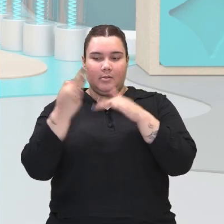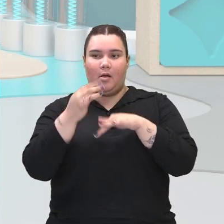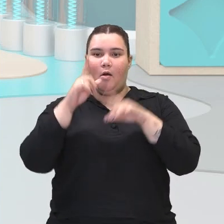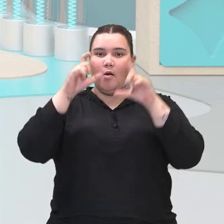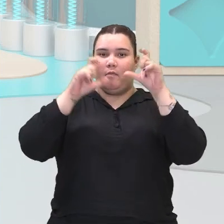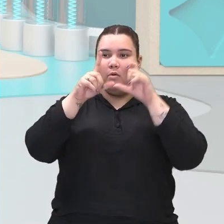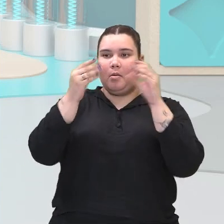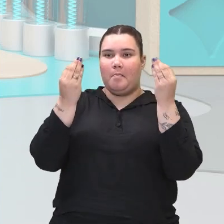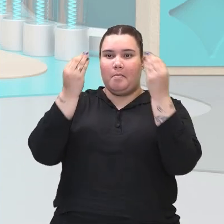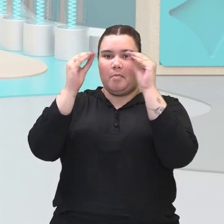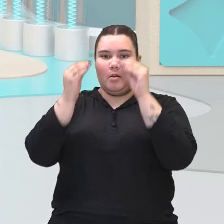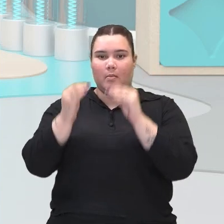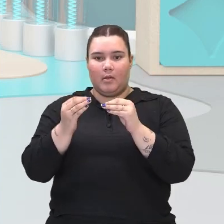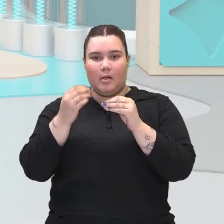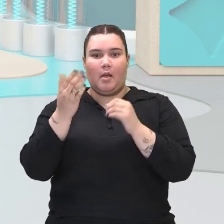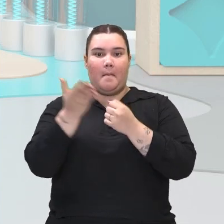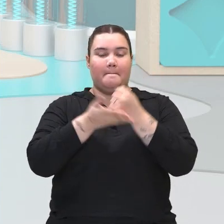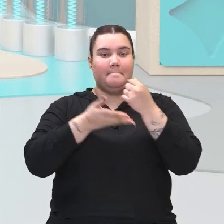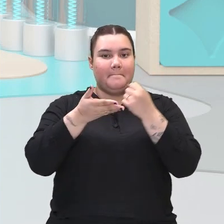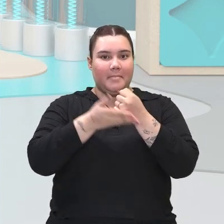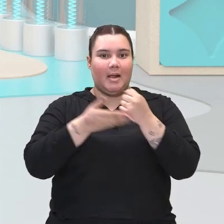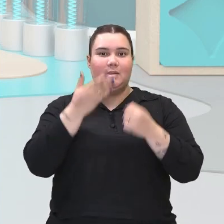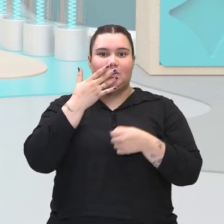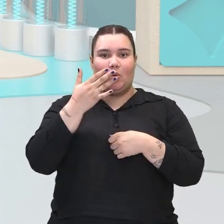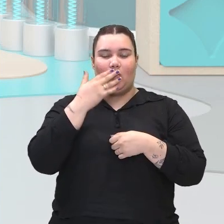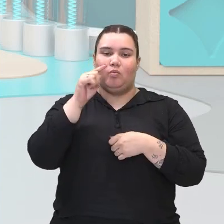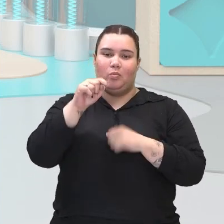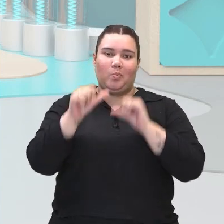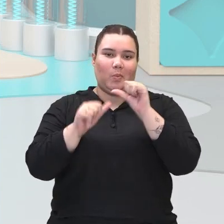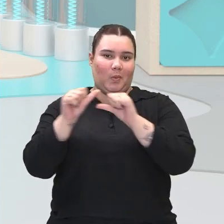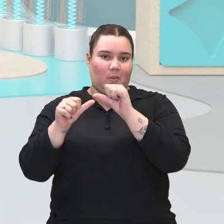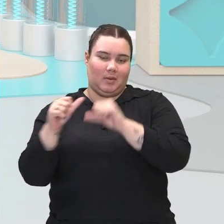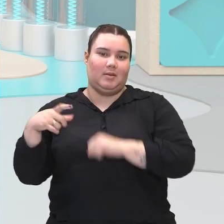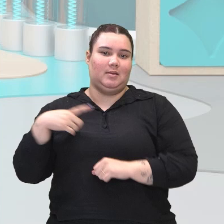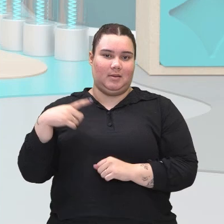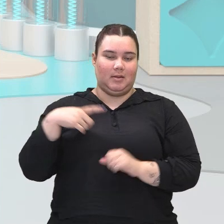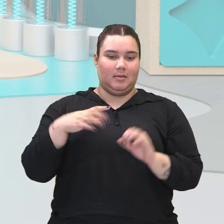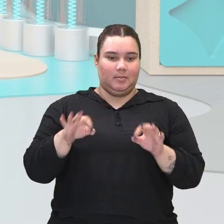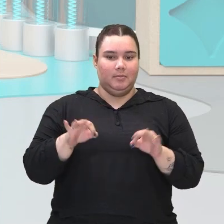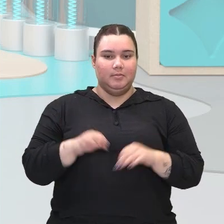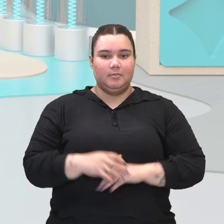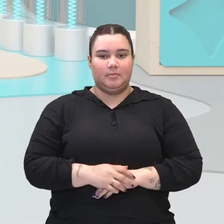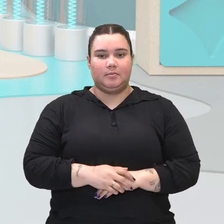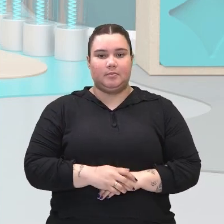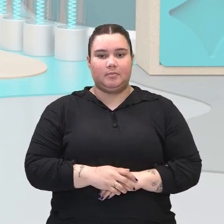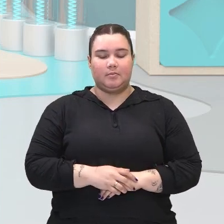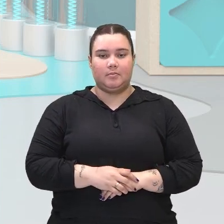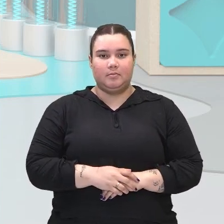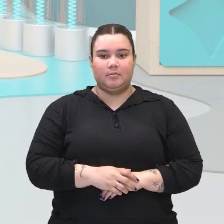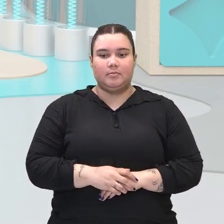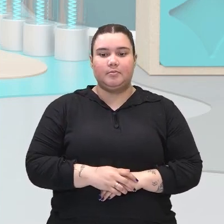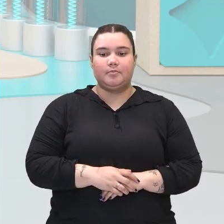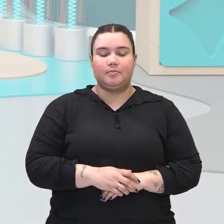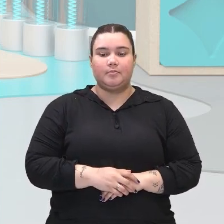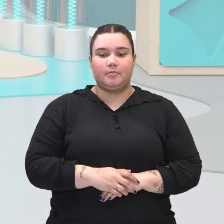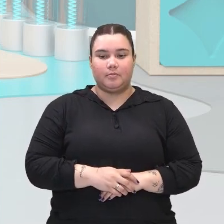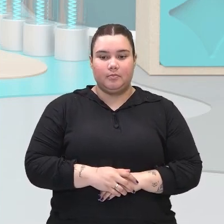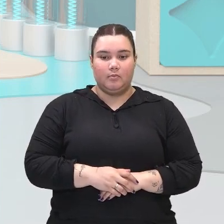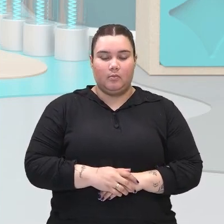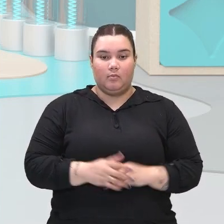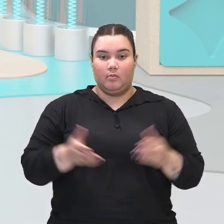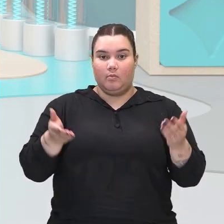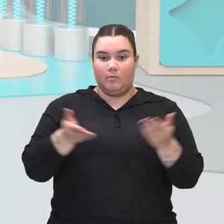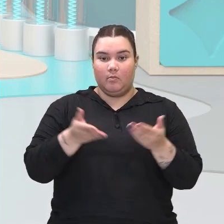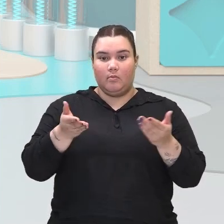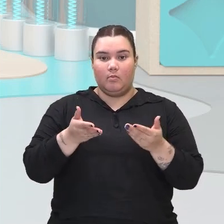Mexendo na base da matiz, luminosidade ou saturação de cor. Muito bem, vamos ver